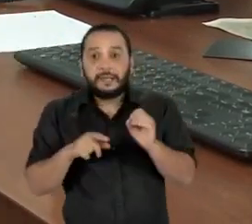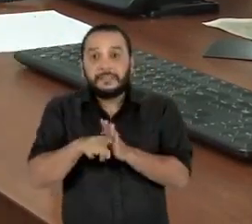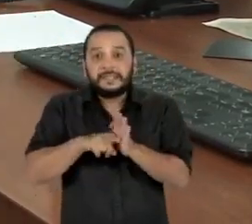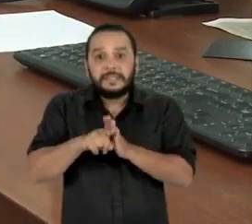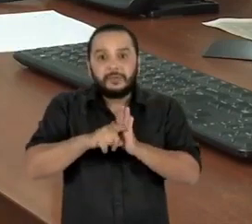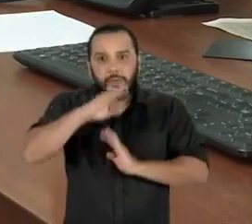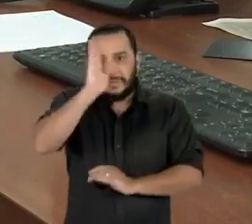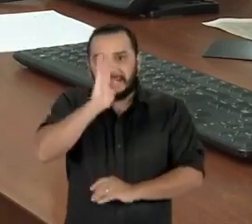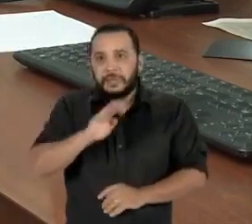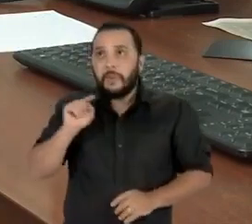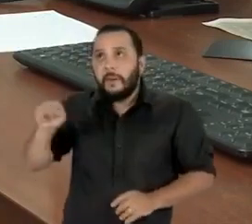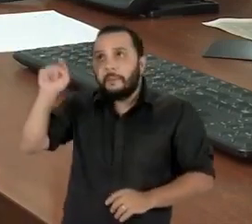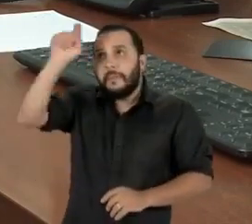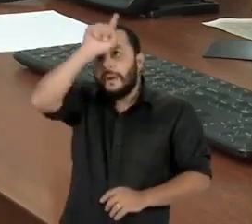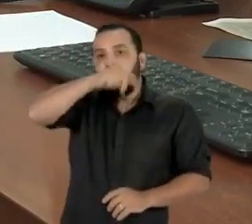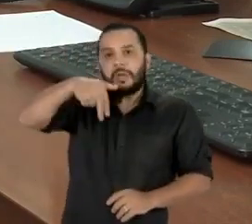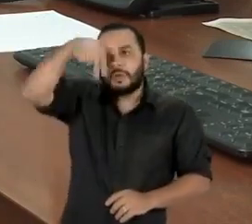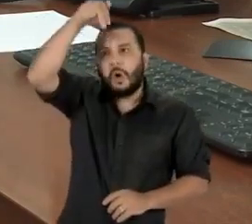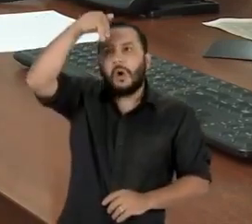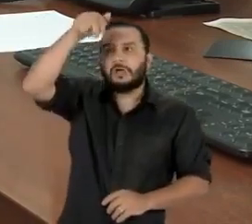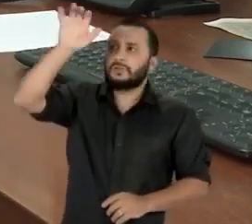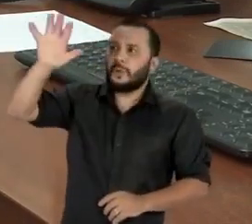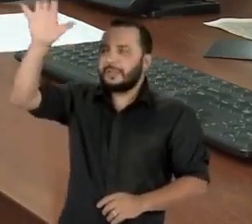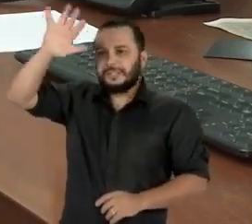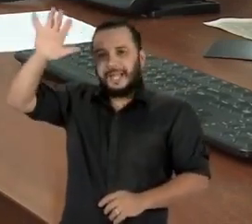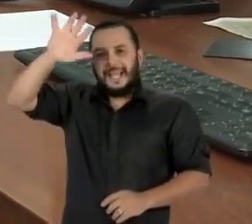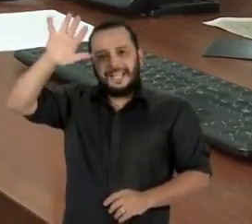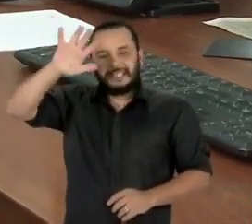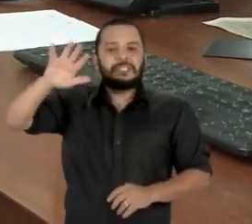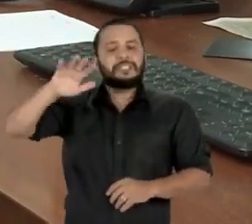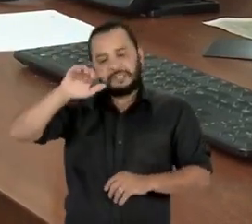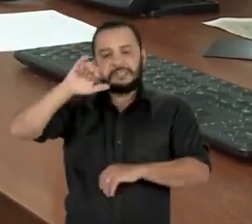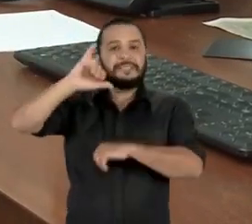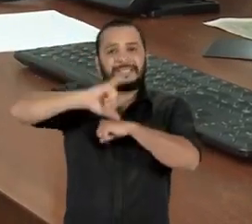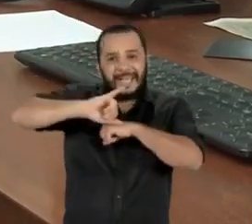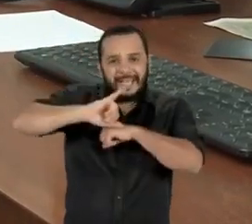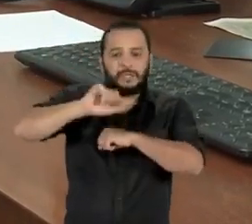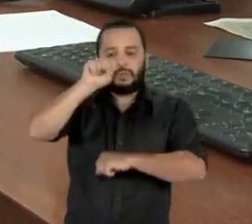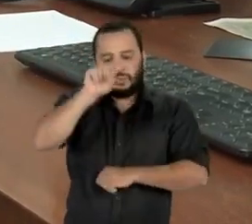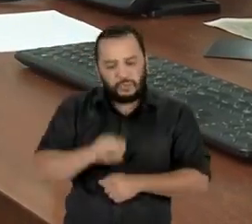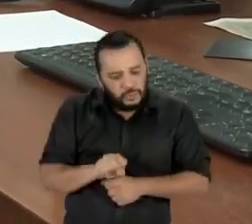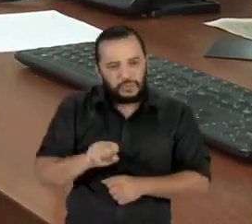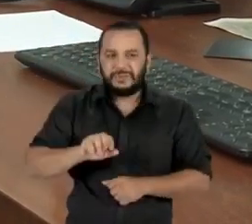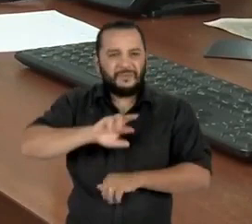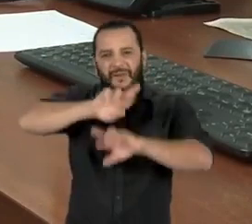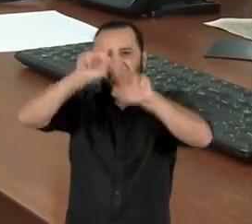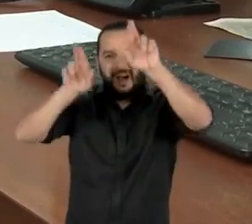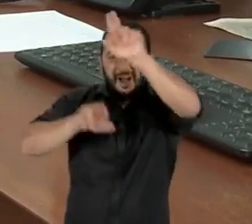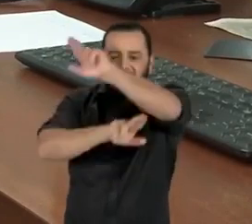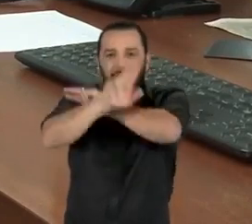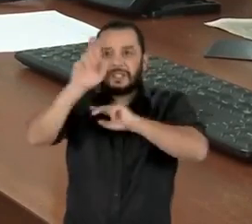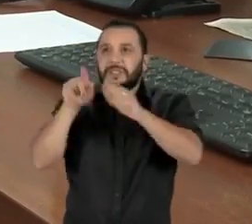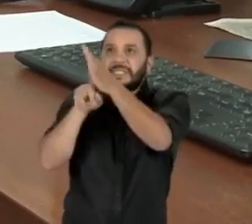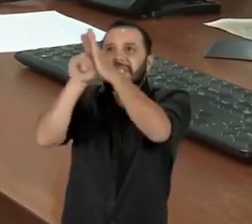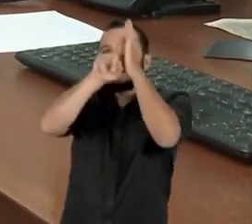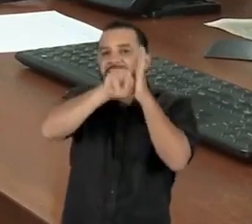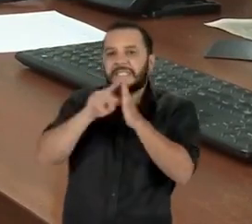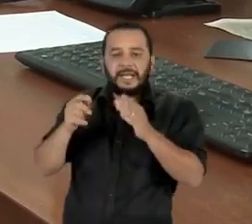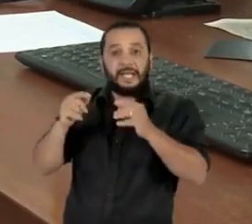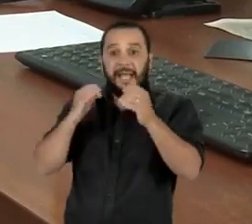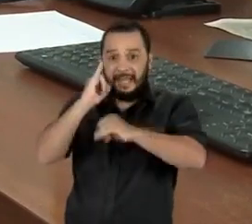todo o Brasil, região norte, nordeste, central, sul e assim por diante. E quando algum